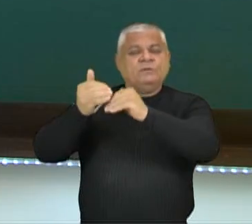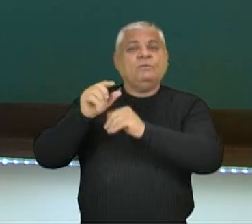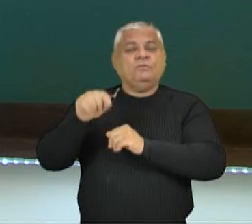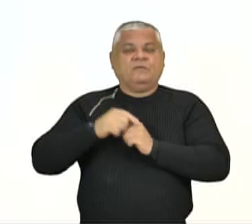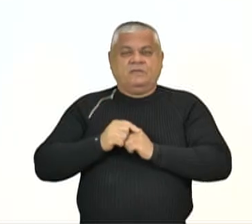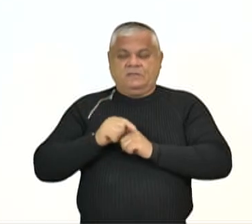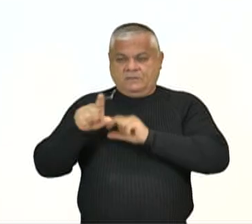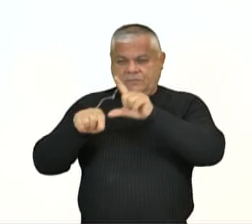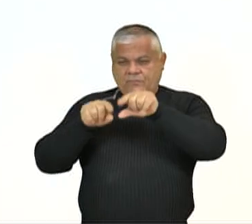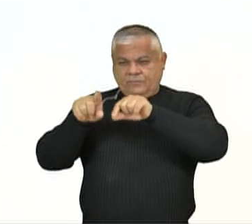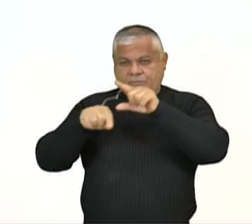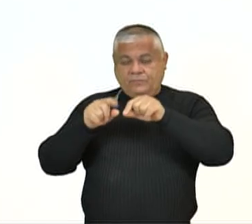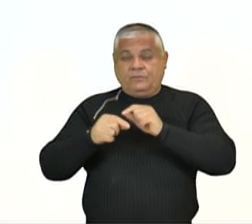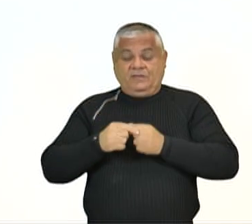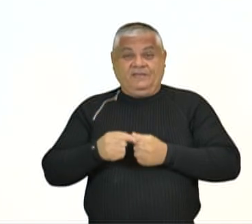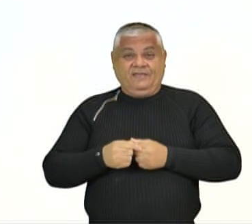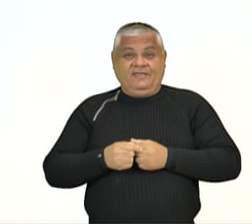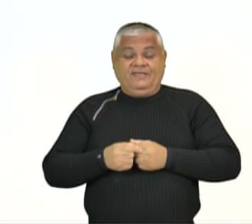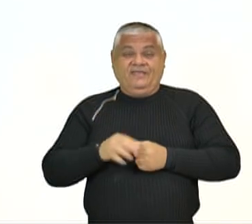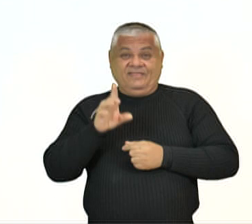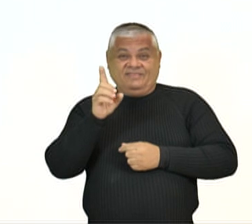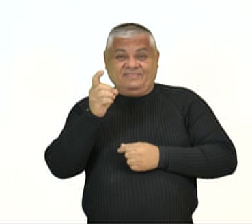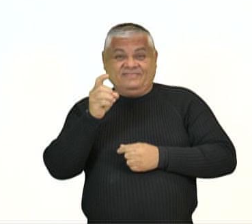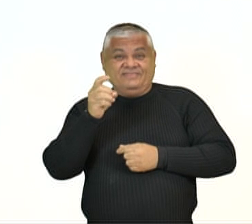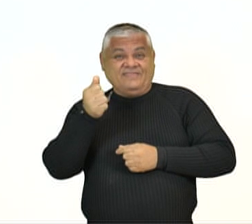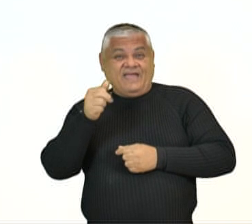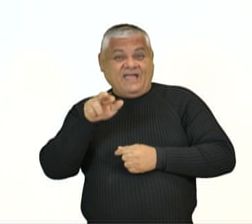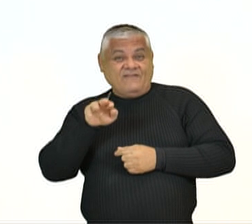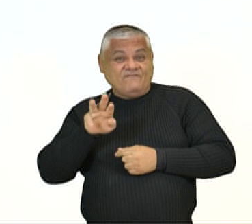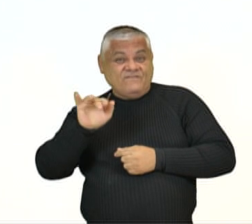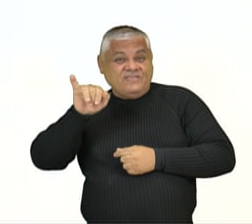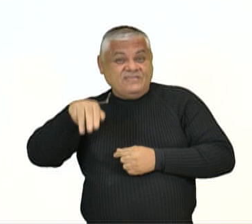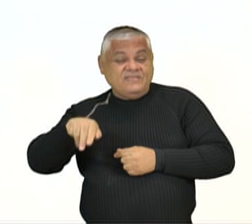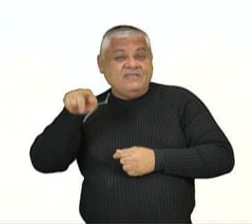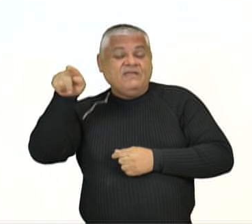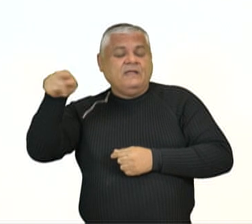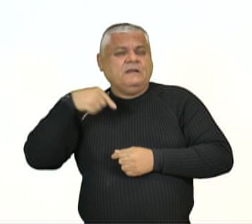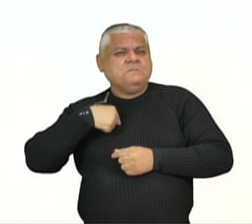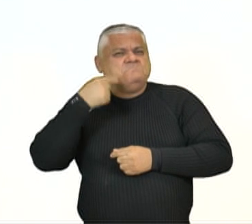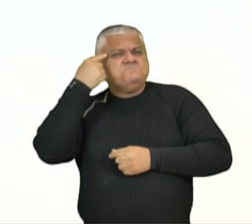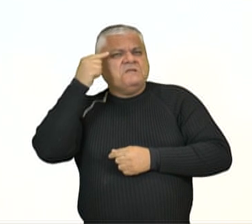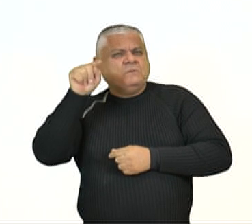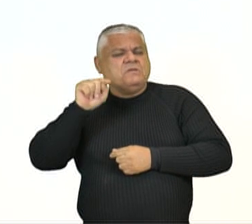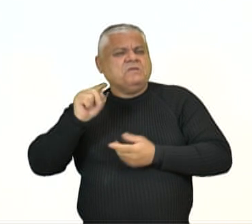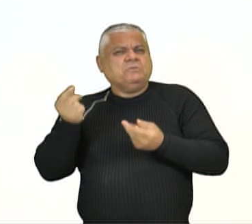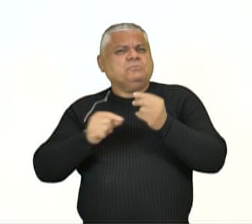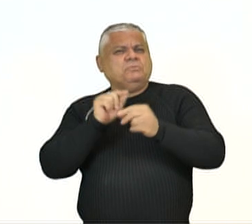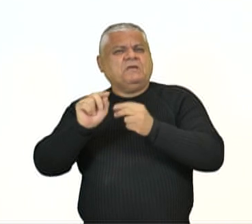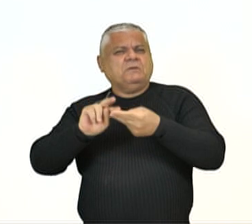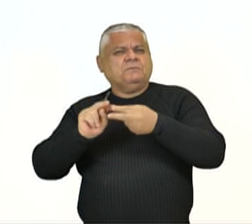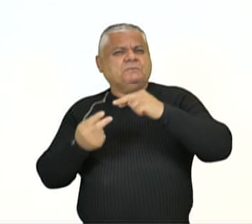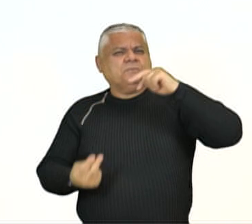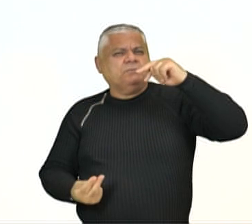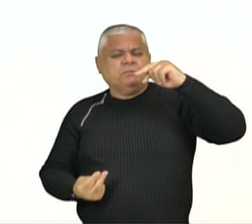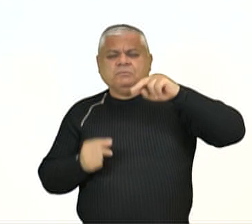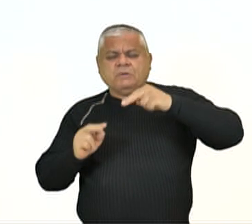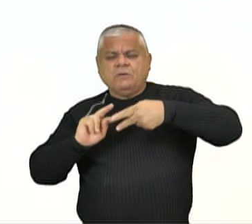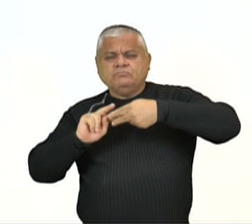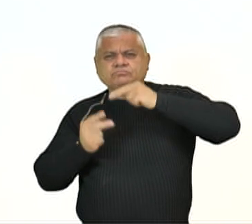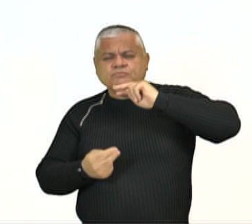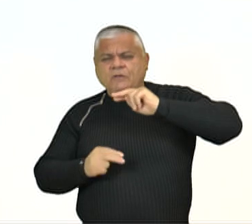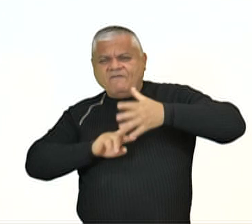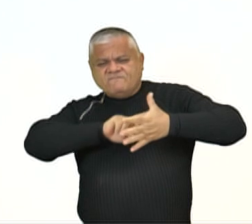seleção natural de Darwin ela está associada a conceitos de genética que trabalham toda